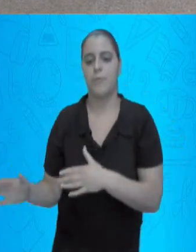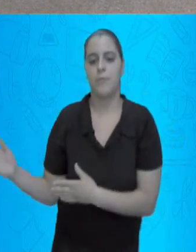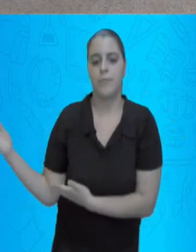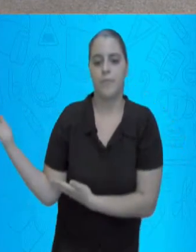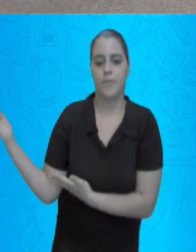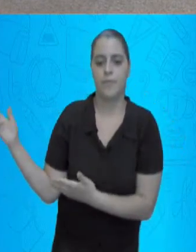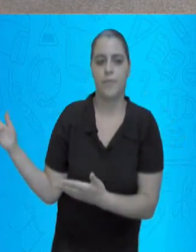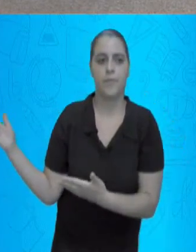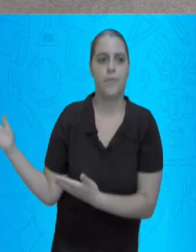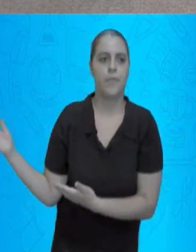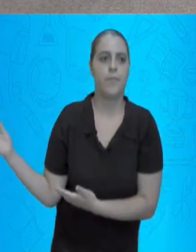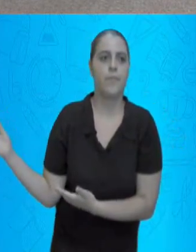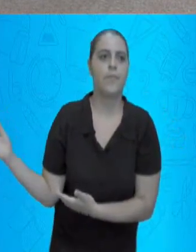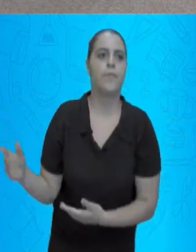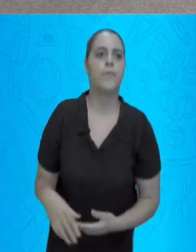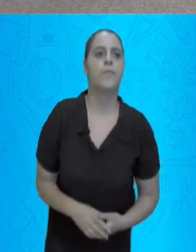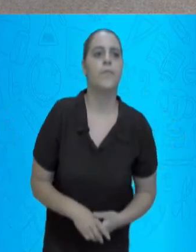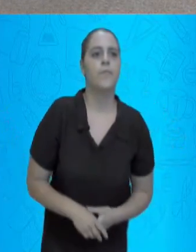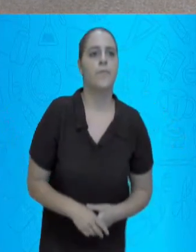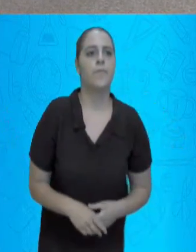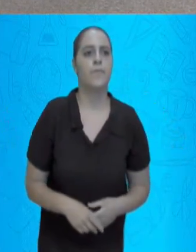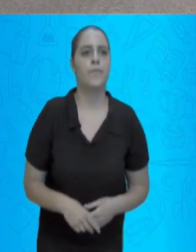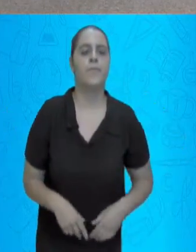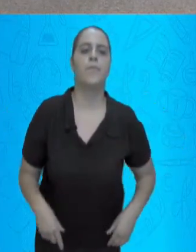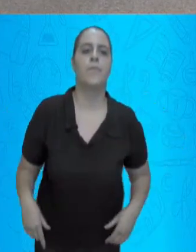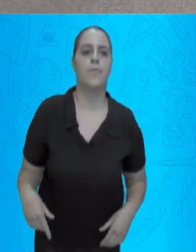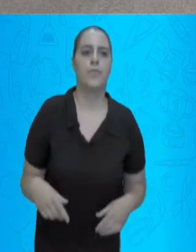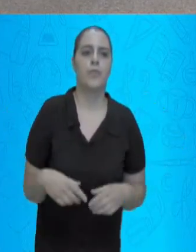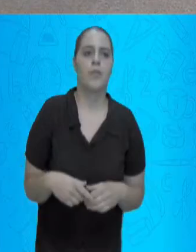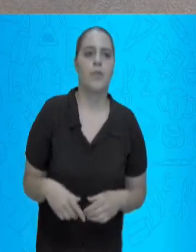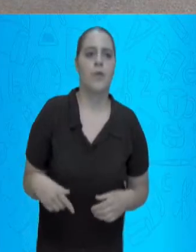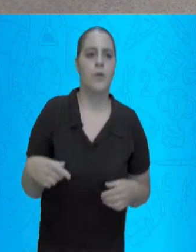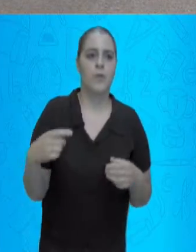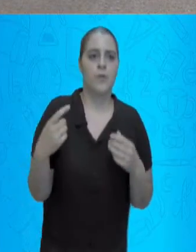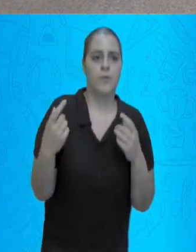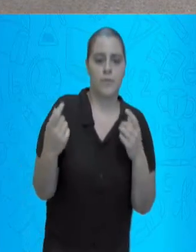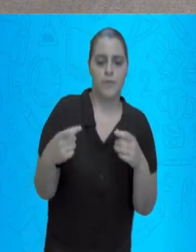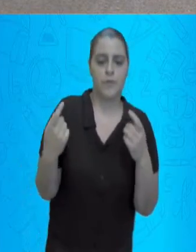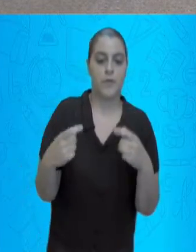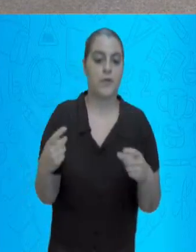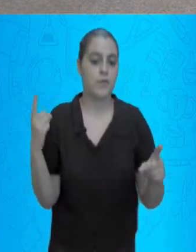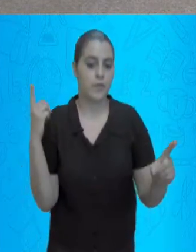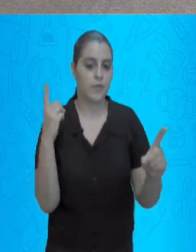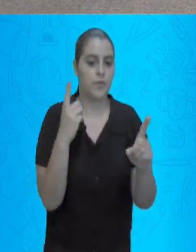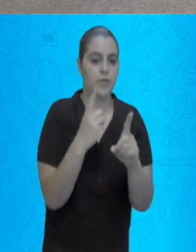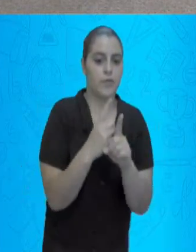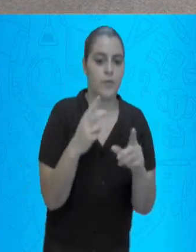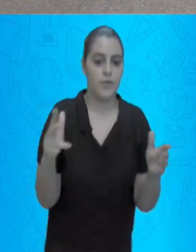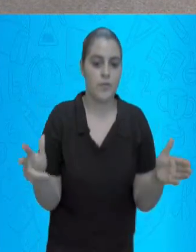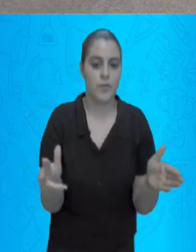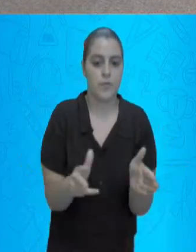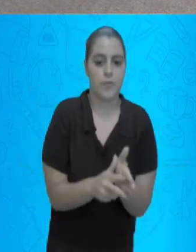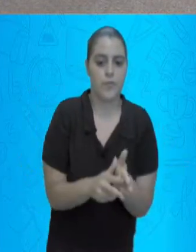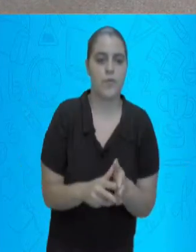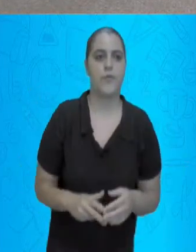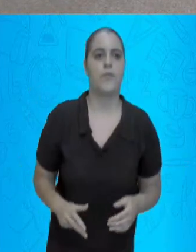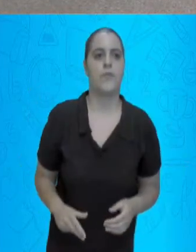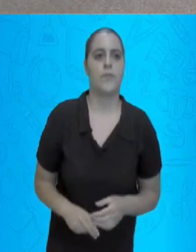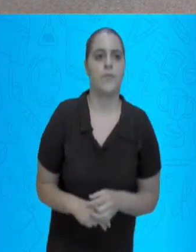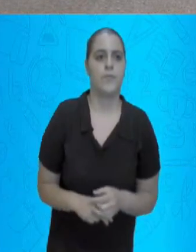parar. Bom, local onde são encontrados fósseis recebe o nome